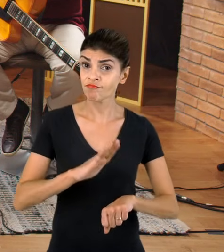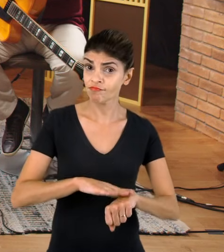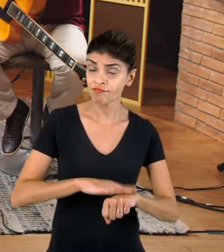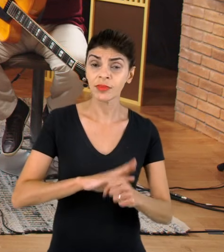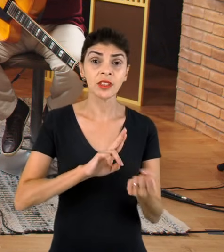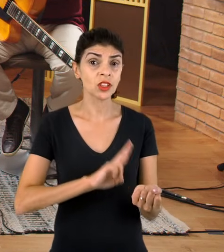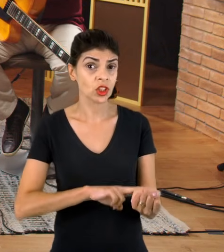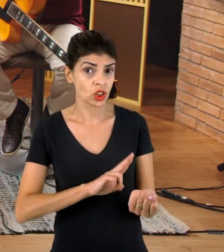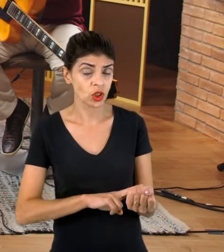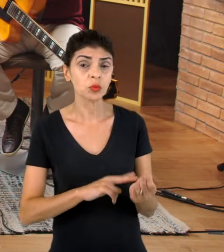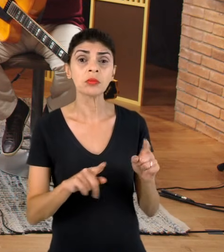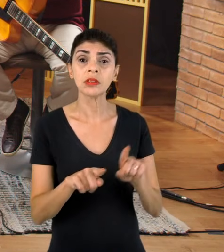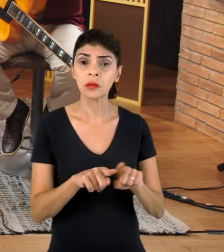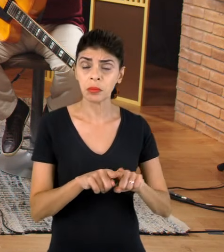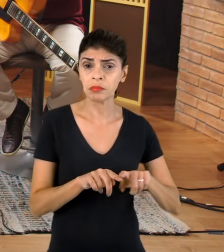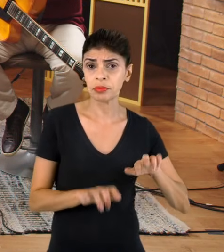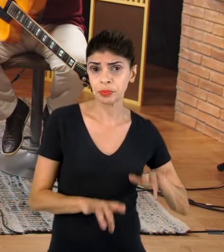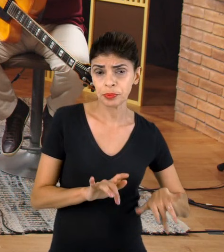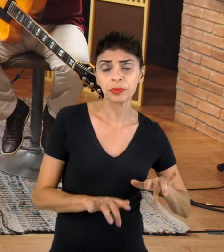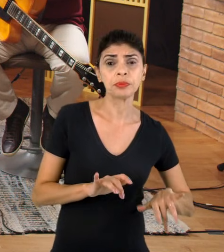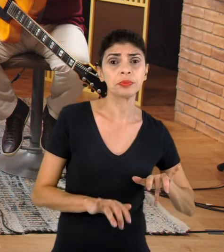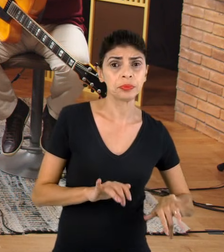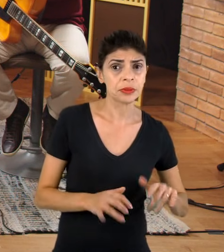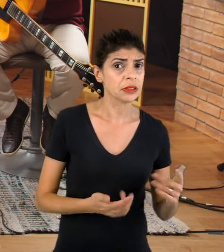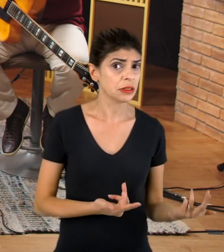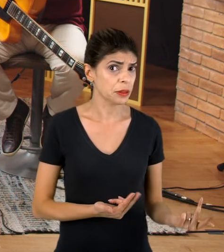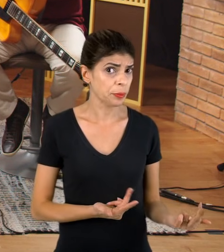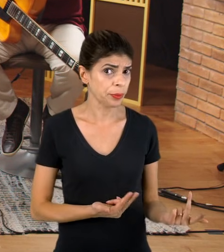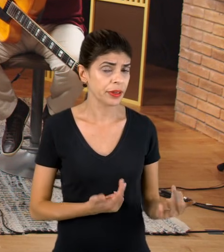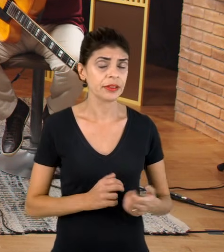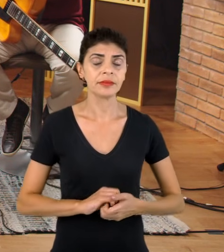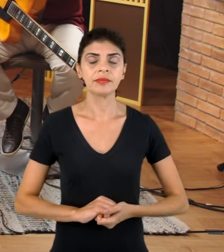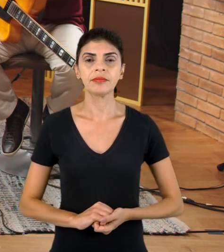Trabalhar isso e também colocar o ritmo negativo.